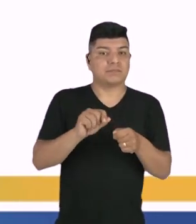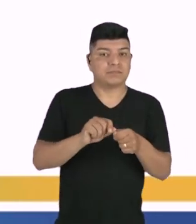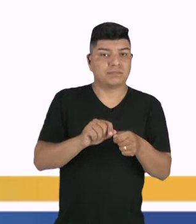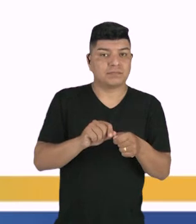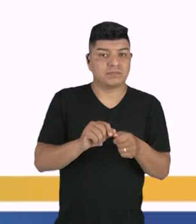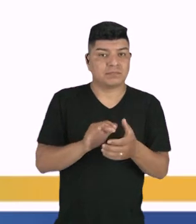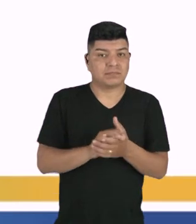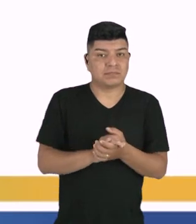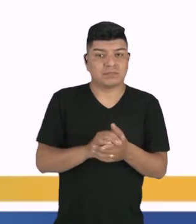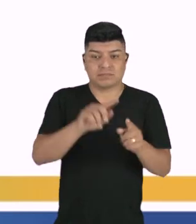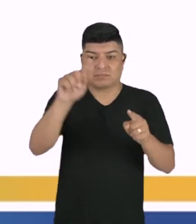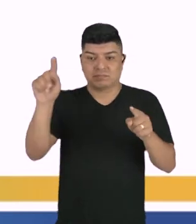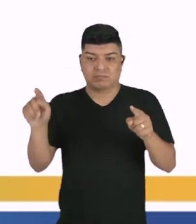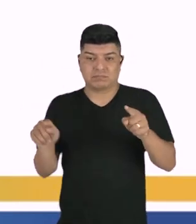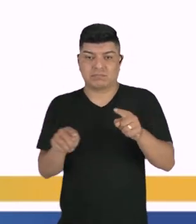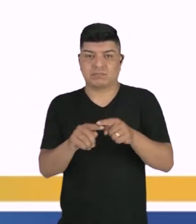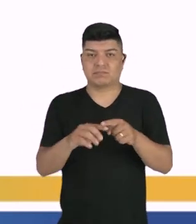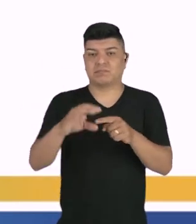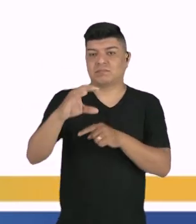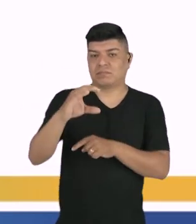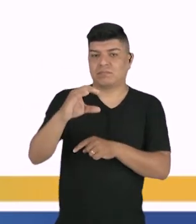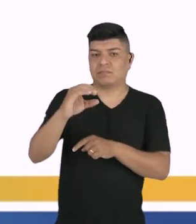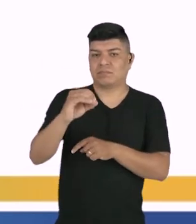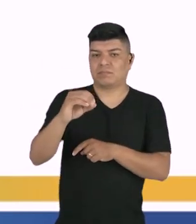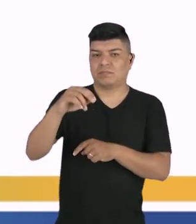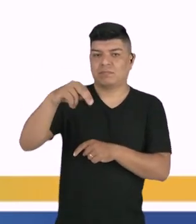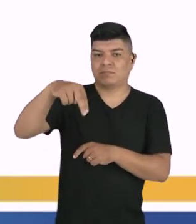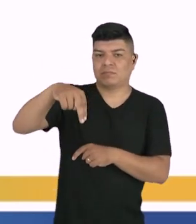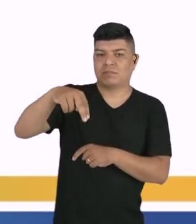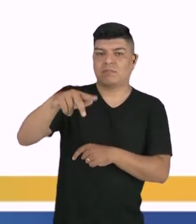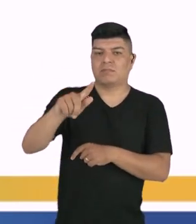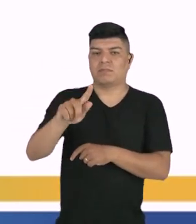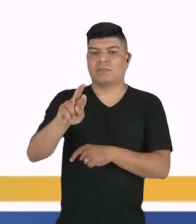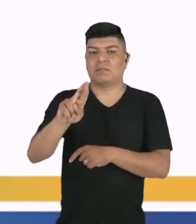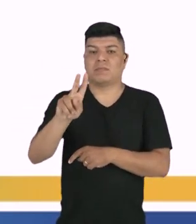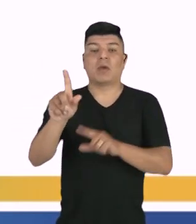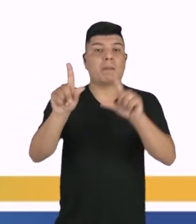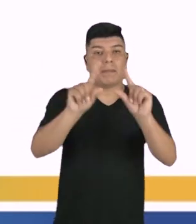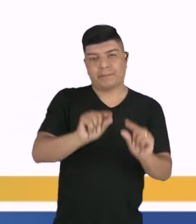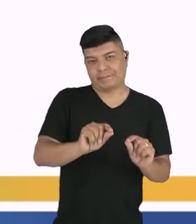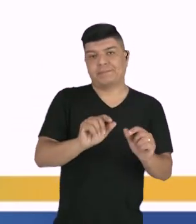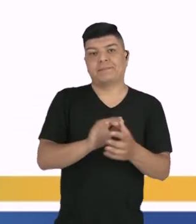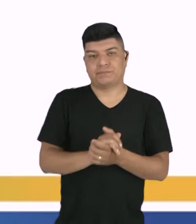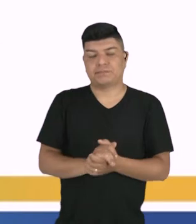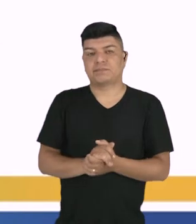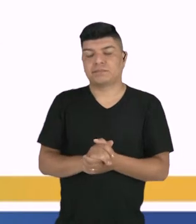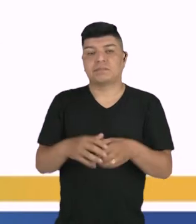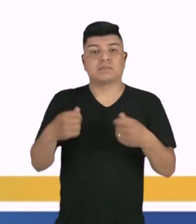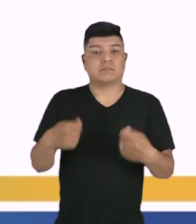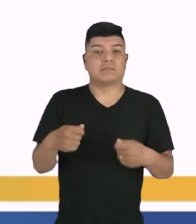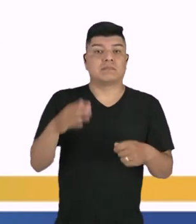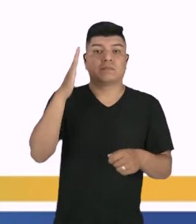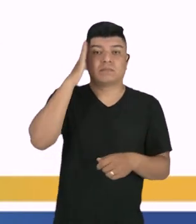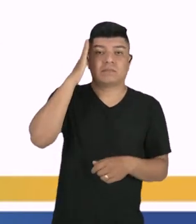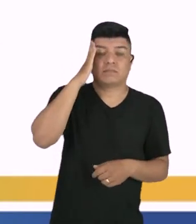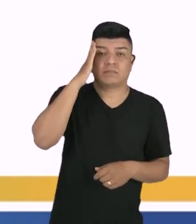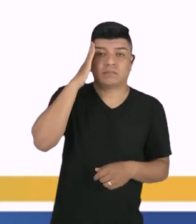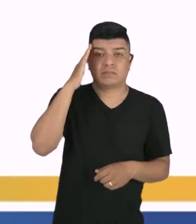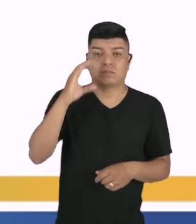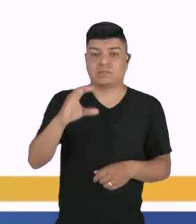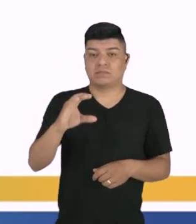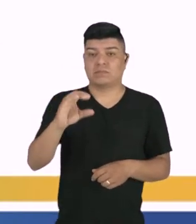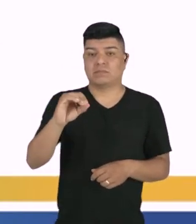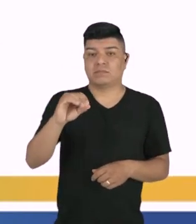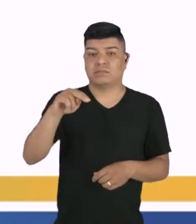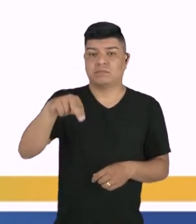ele é um arco côngruo a um arco menor. Então, é necessário determinarmos o arco